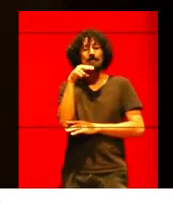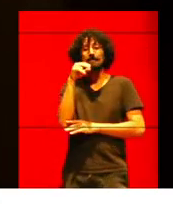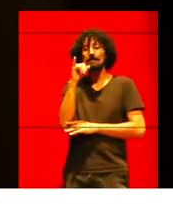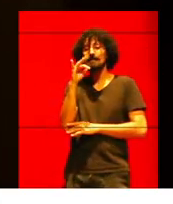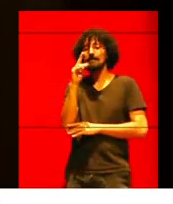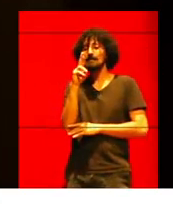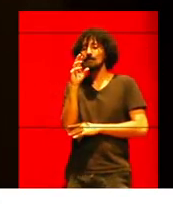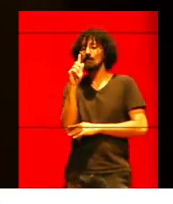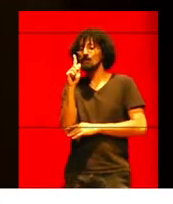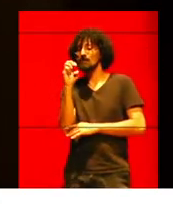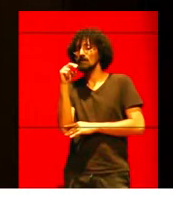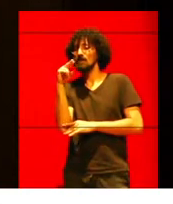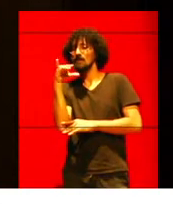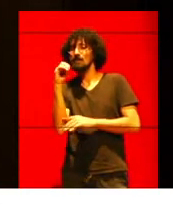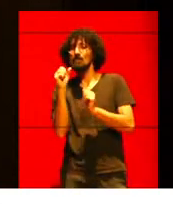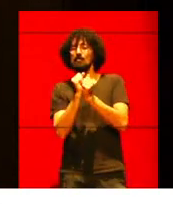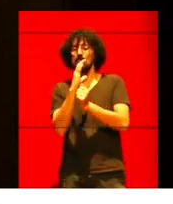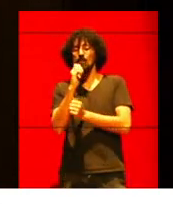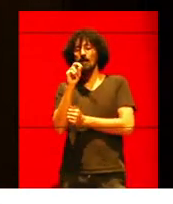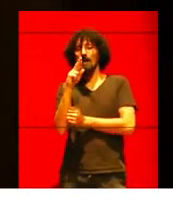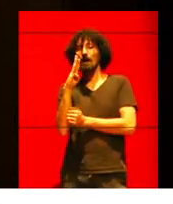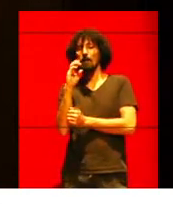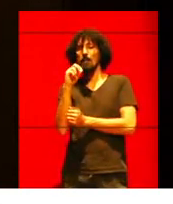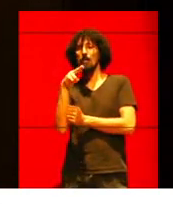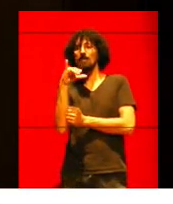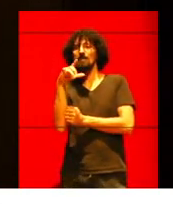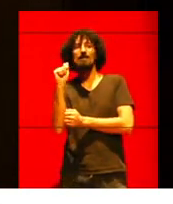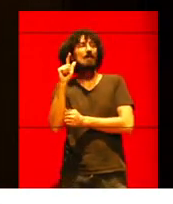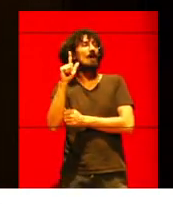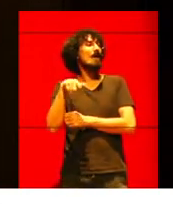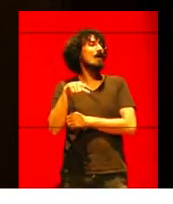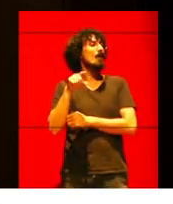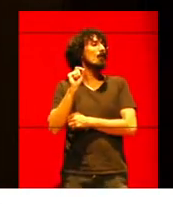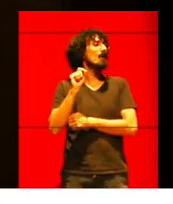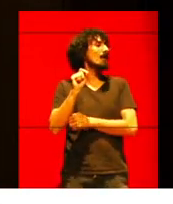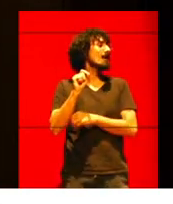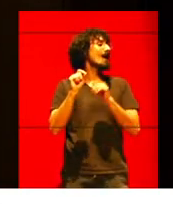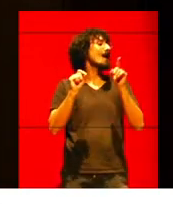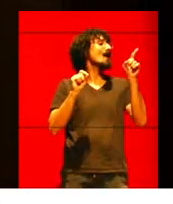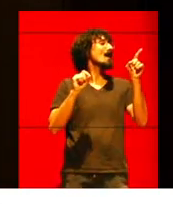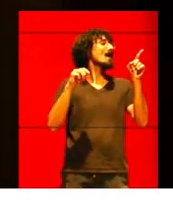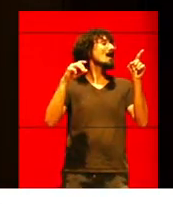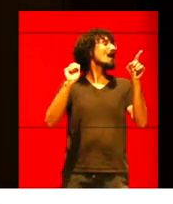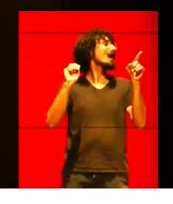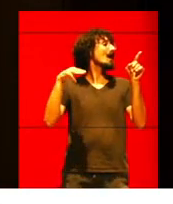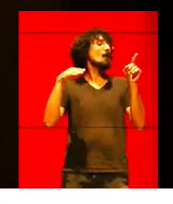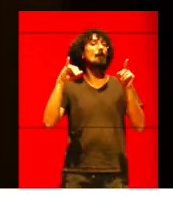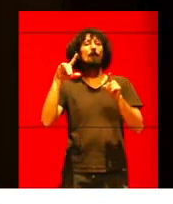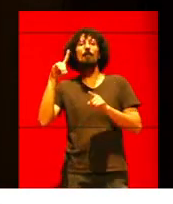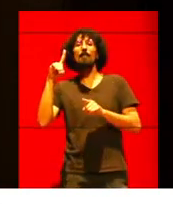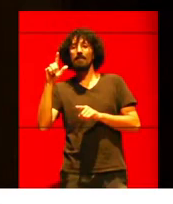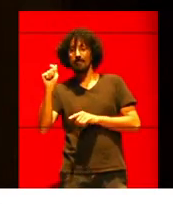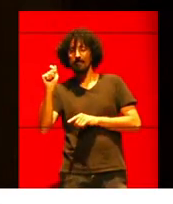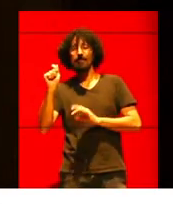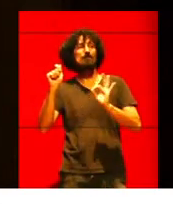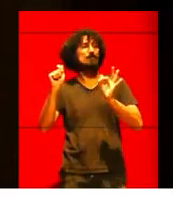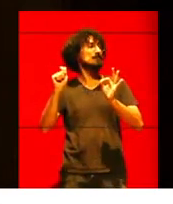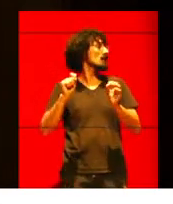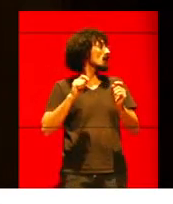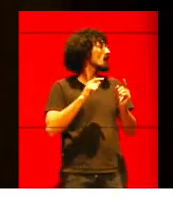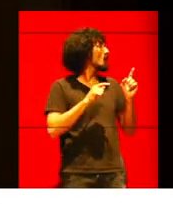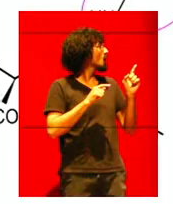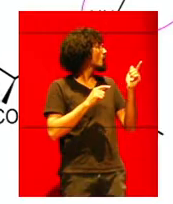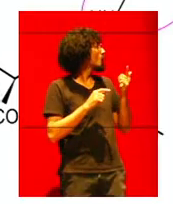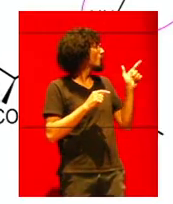Nitrogênio junto com carbonila é o quê? Qual? Amida. Amida. Aqui, ó.